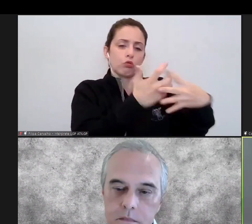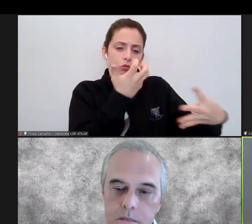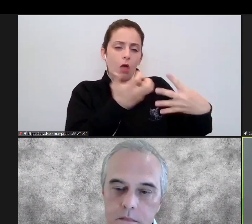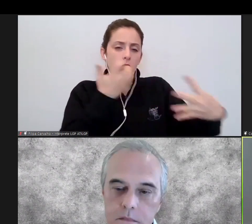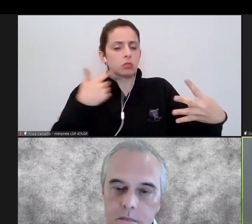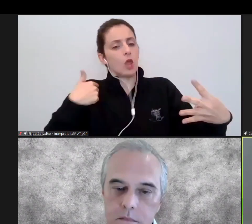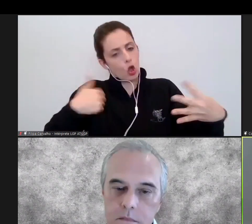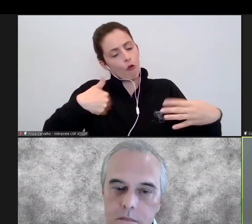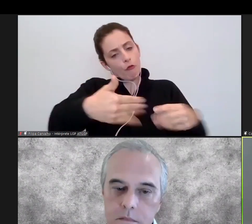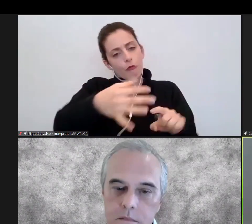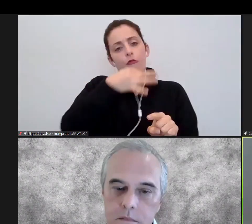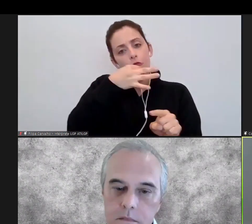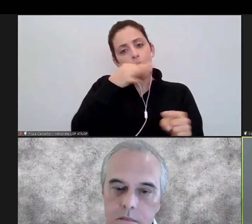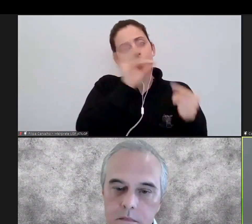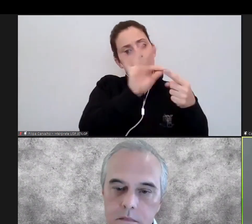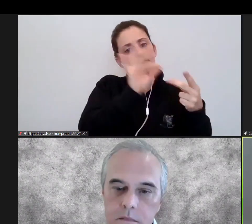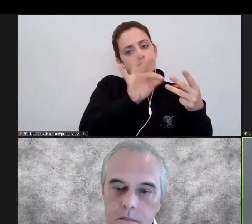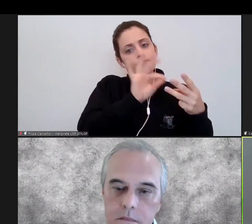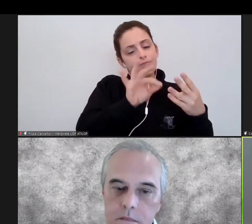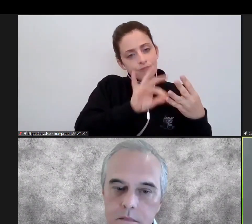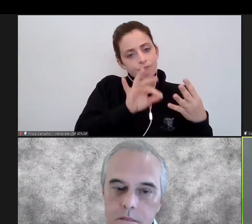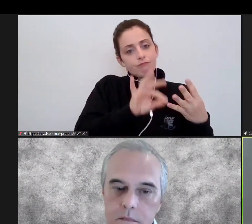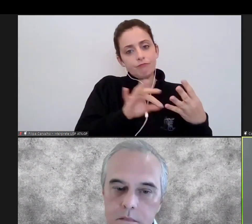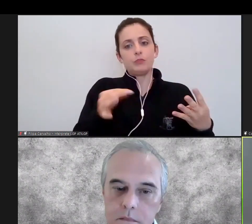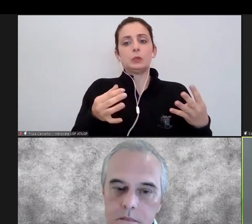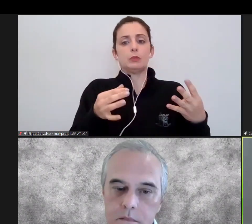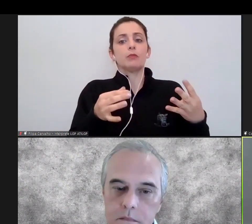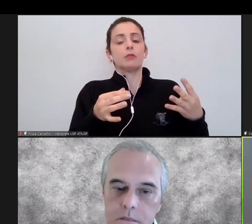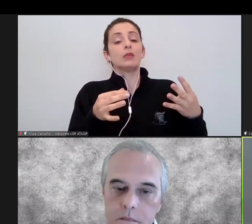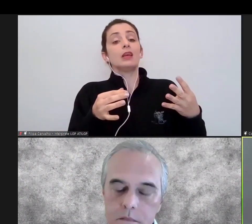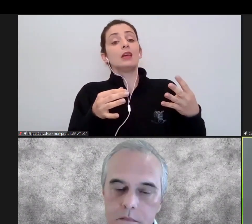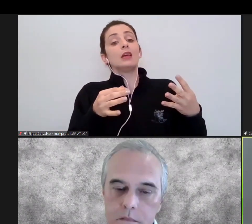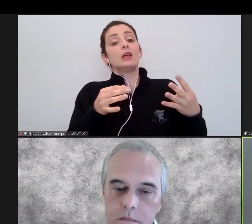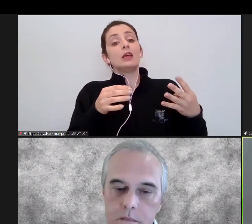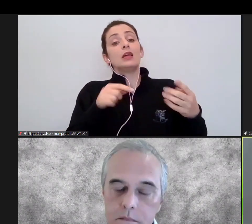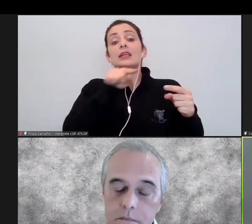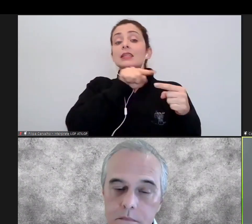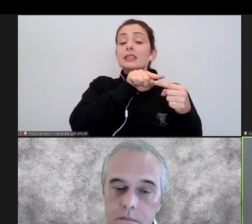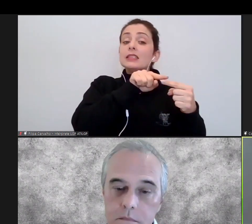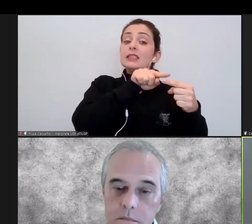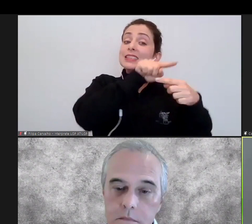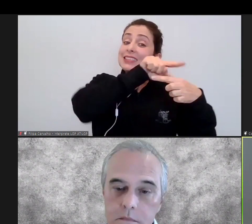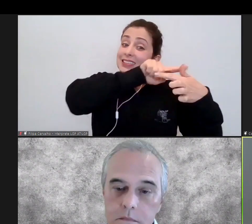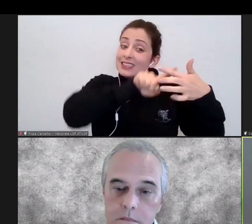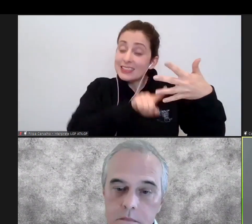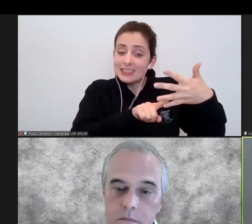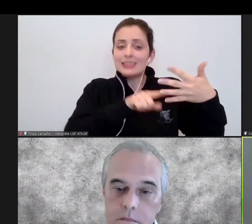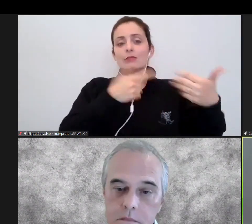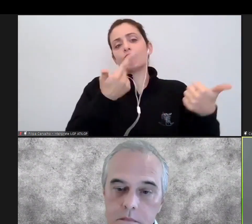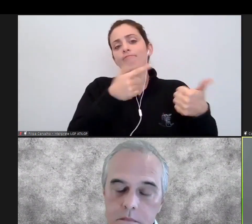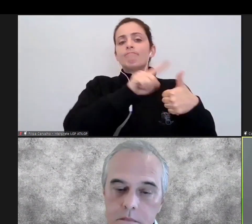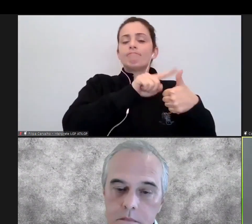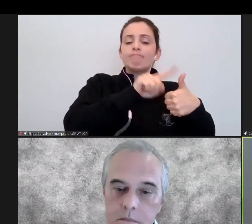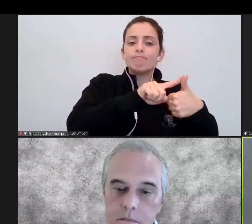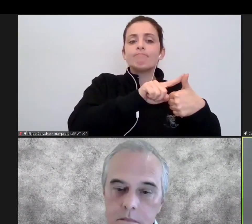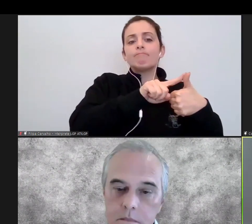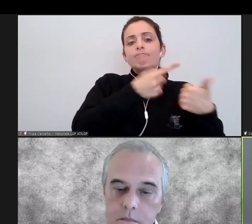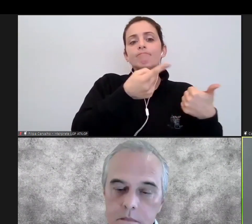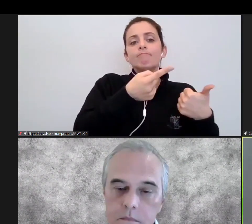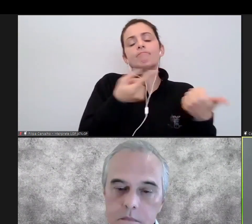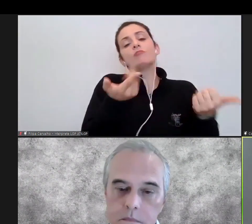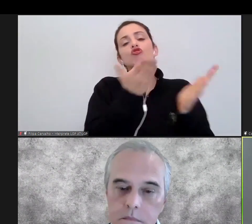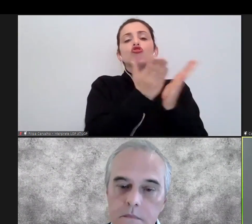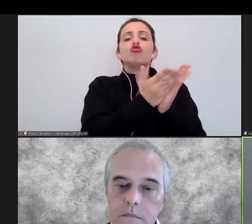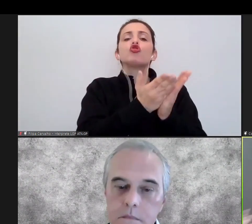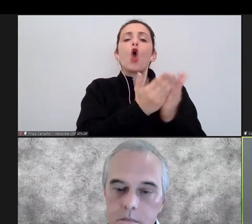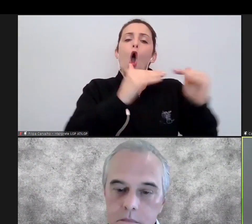ao longo da minha participação, não é? Que têm a ver com primeiro é os baixos níveis de escolaridade, ou